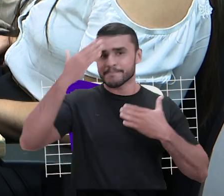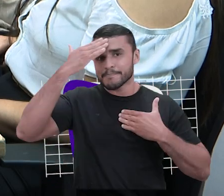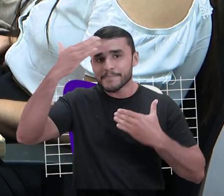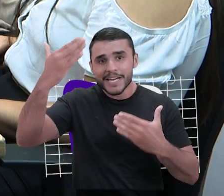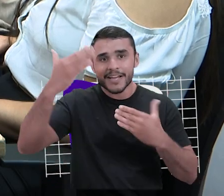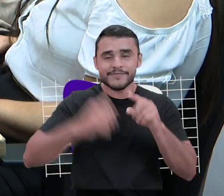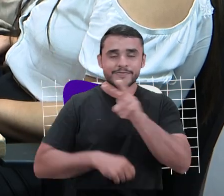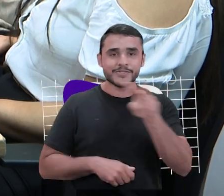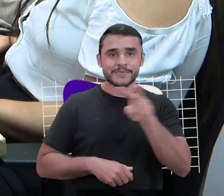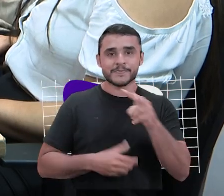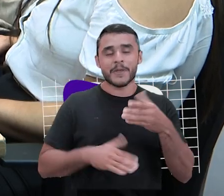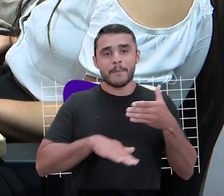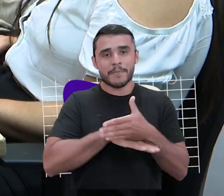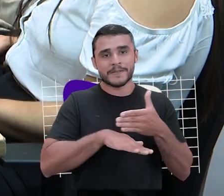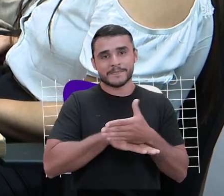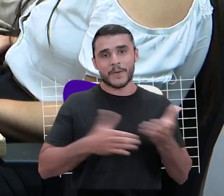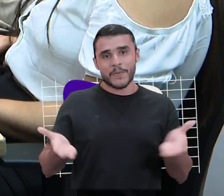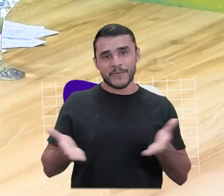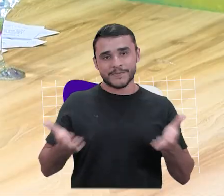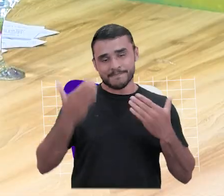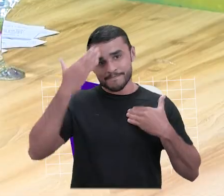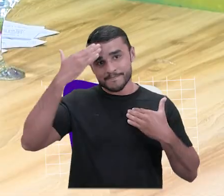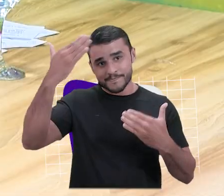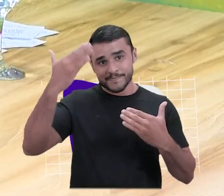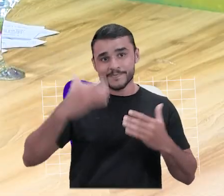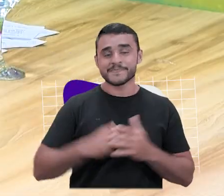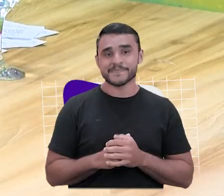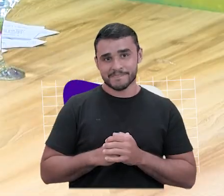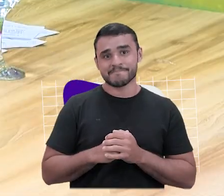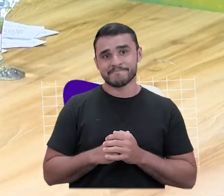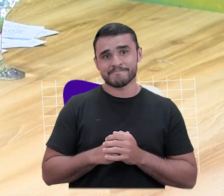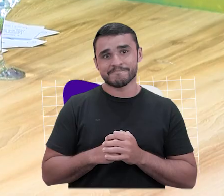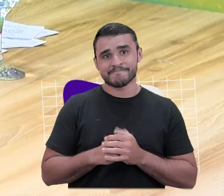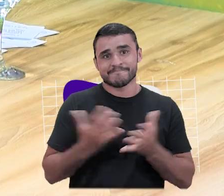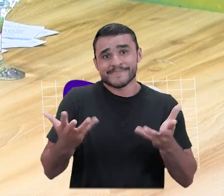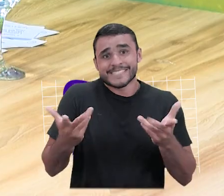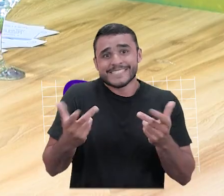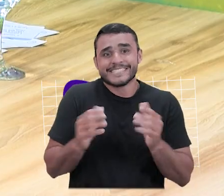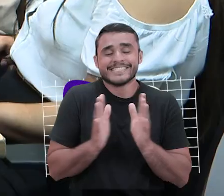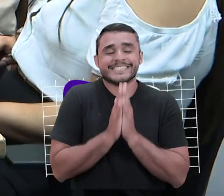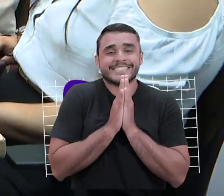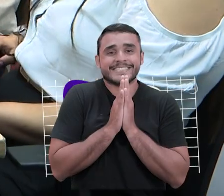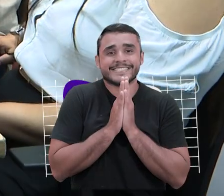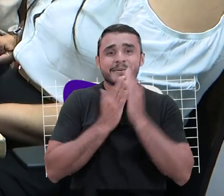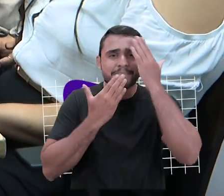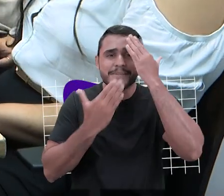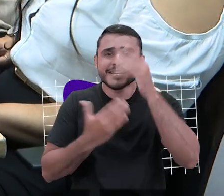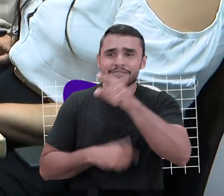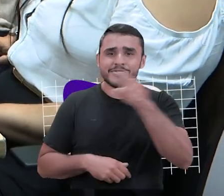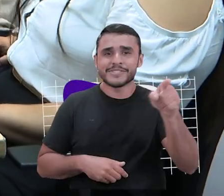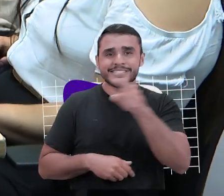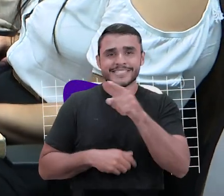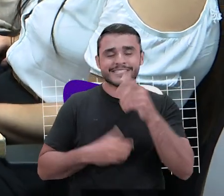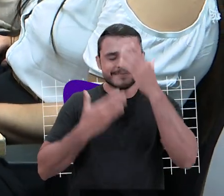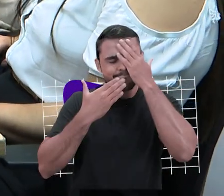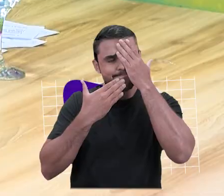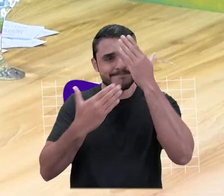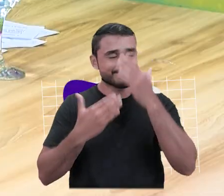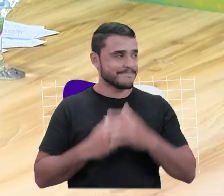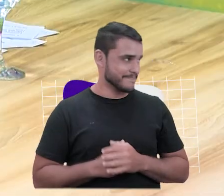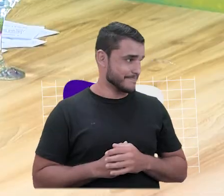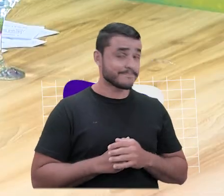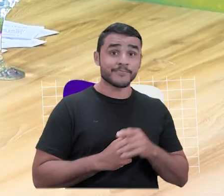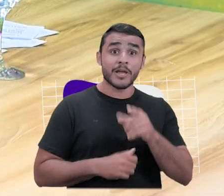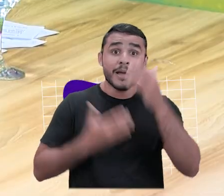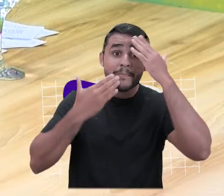vocês aceitarem estarem aqui comigo. Perturbei um pouquinho vocês, Maria, tudo certo. Foi ótimo, obrigado. Obrigada a todo mundo que